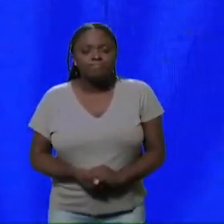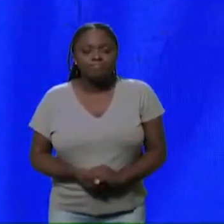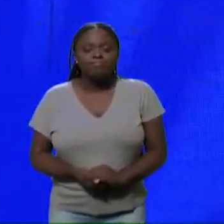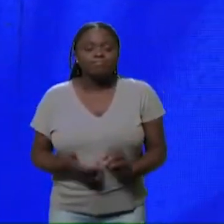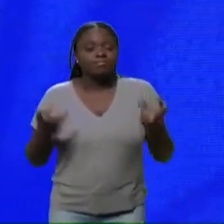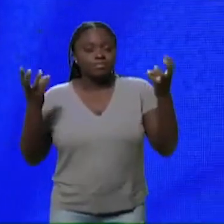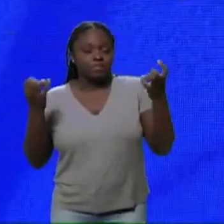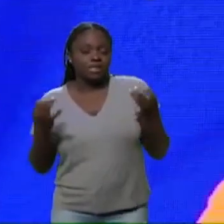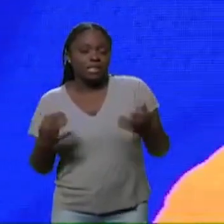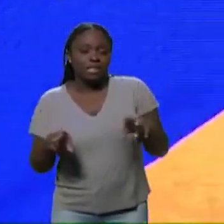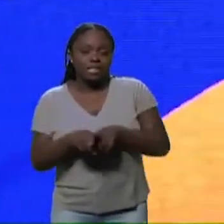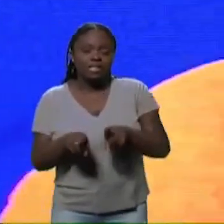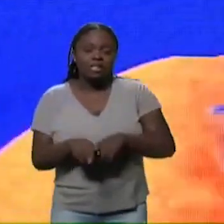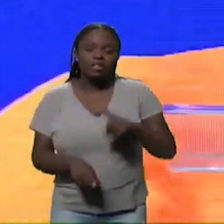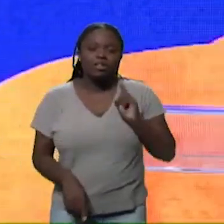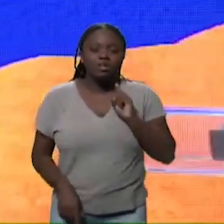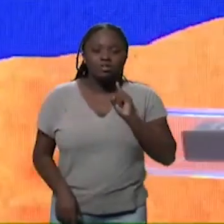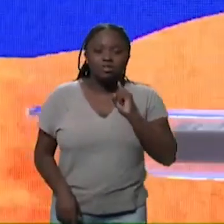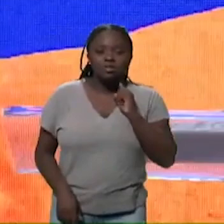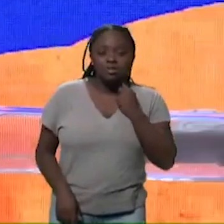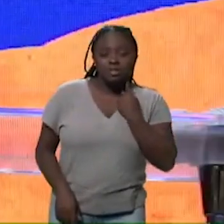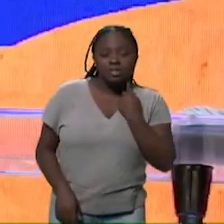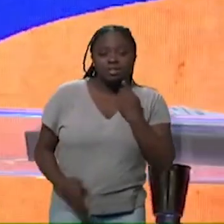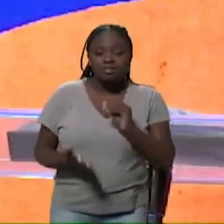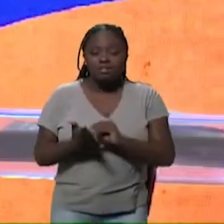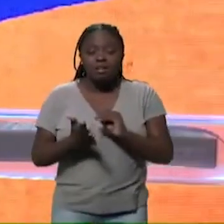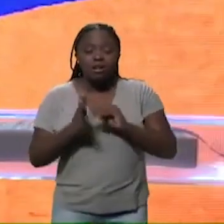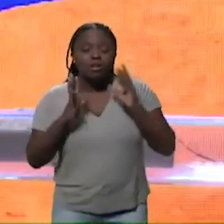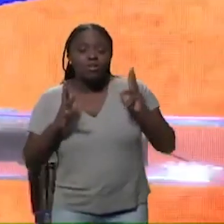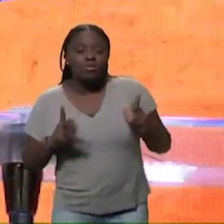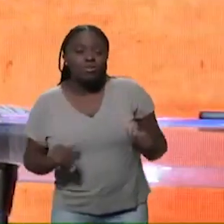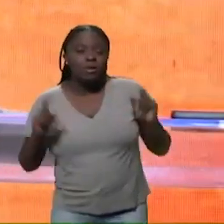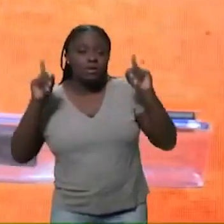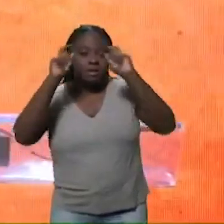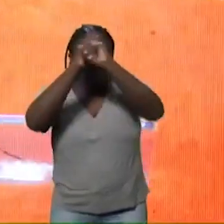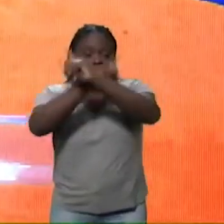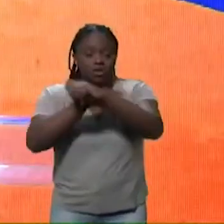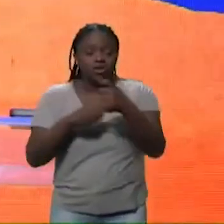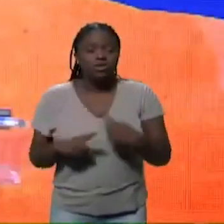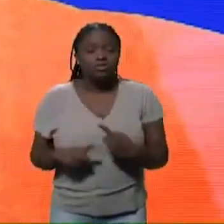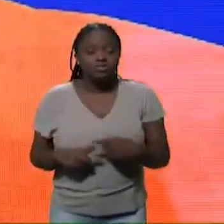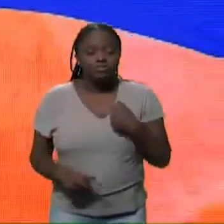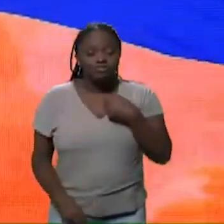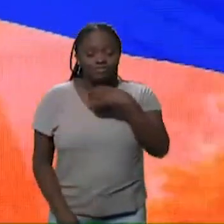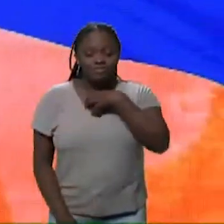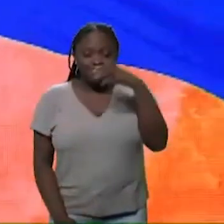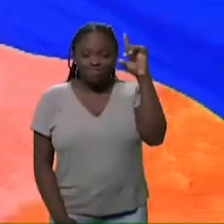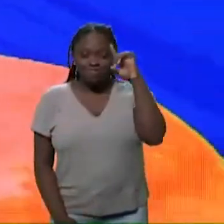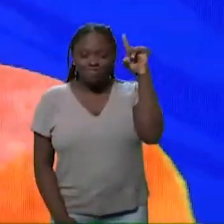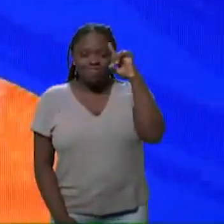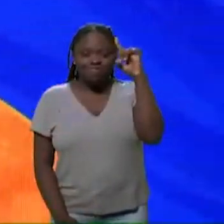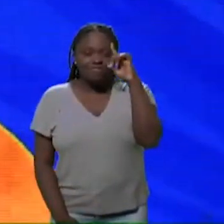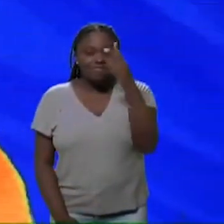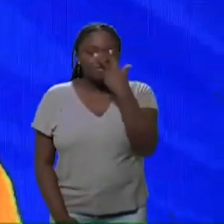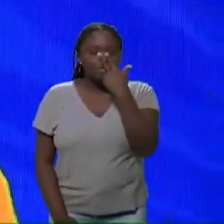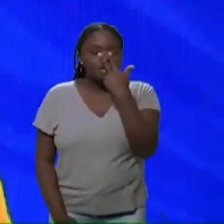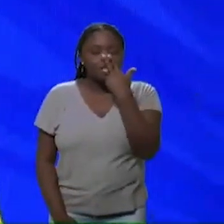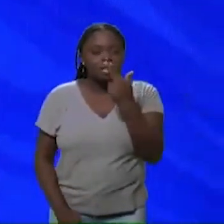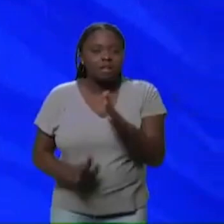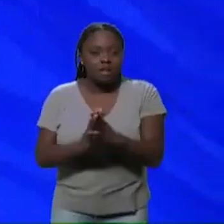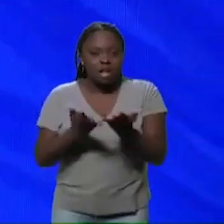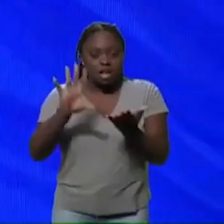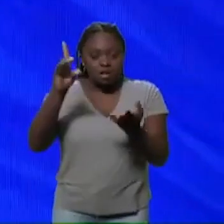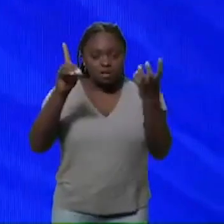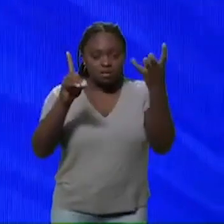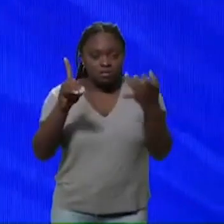falar de impureza é difícil. Porque o sentimento que eu tenho todos os dias é como se eu, a Bíblia diz que no